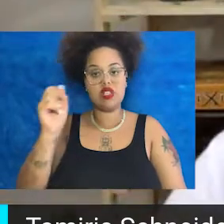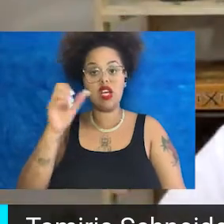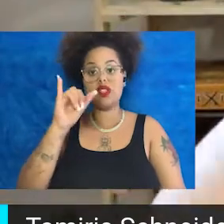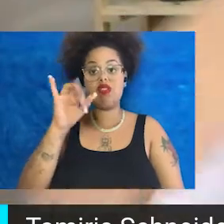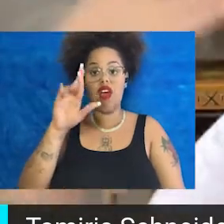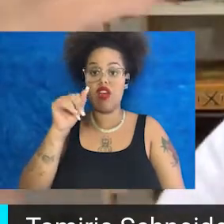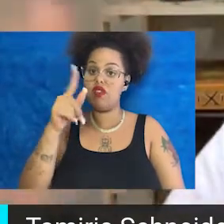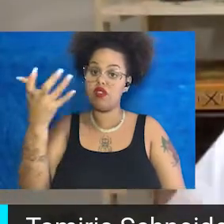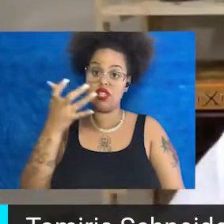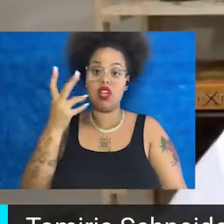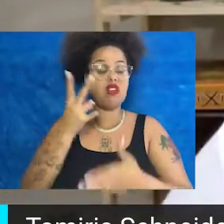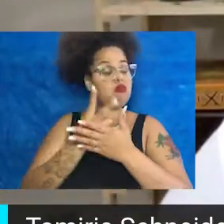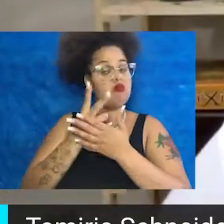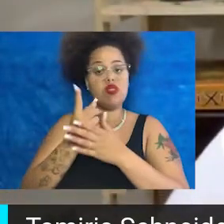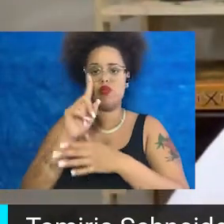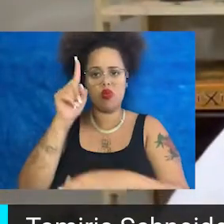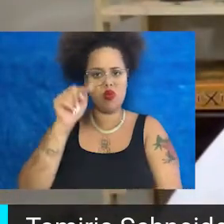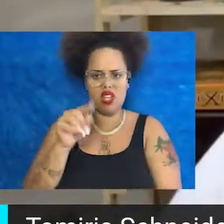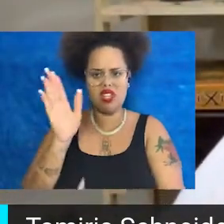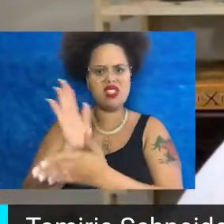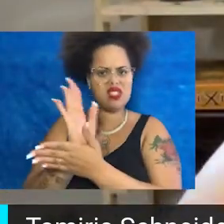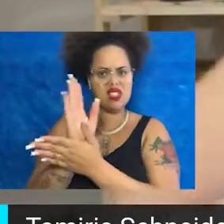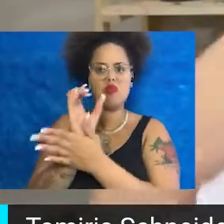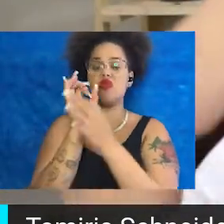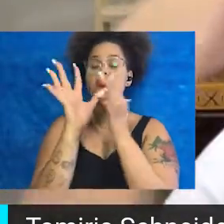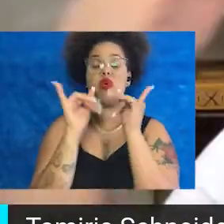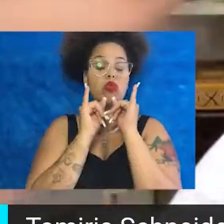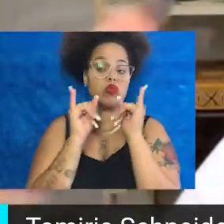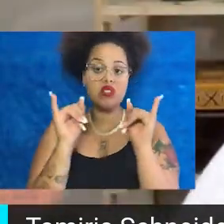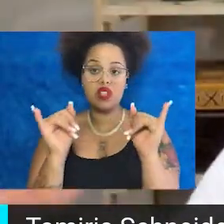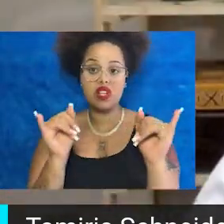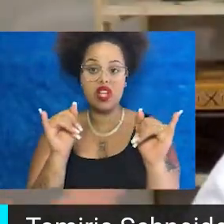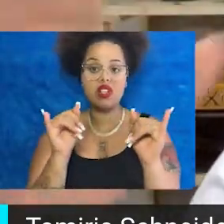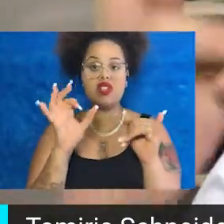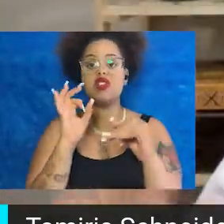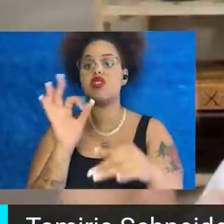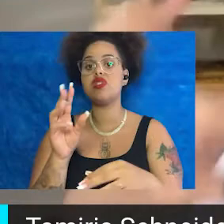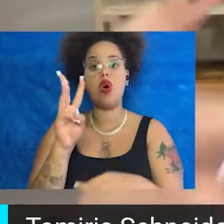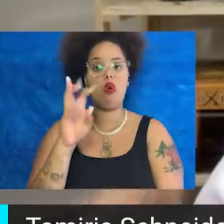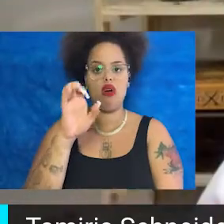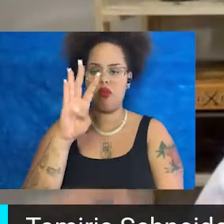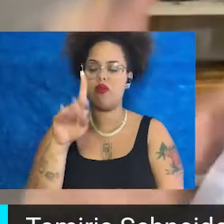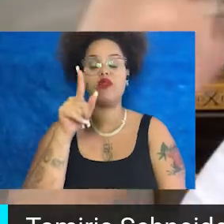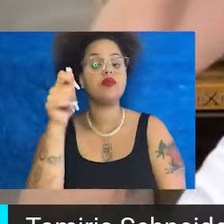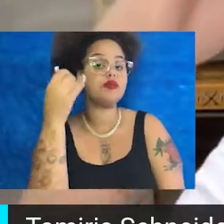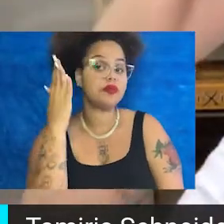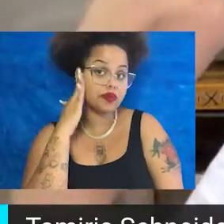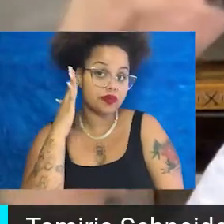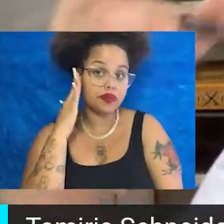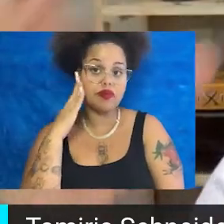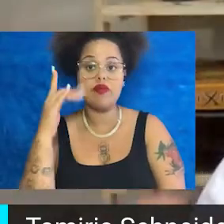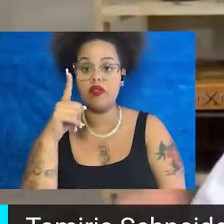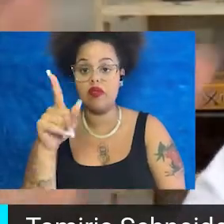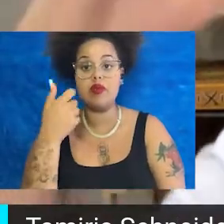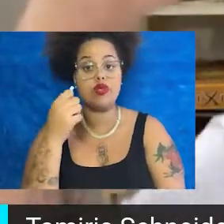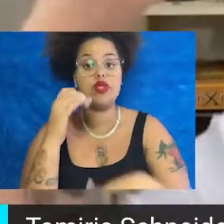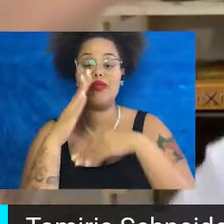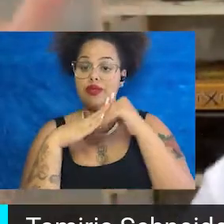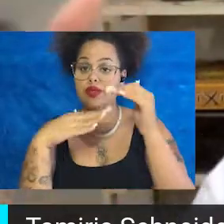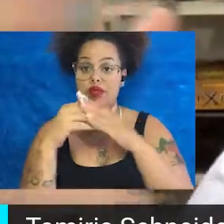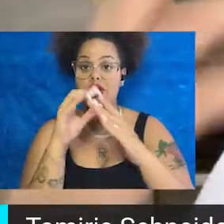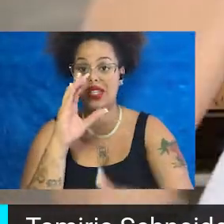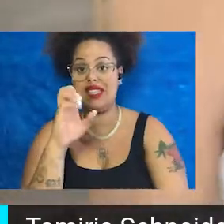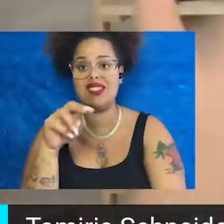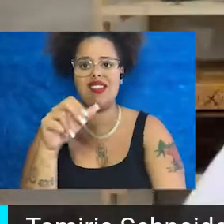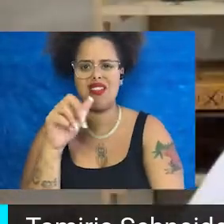você quer, mesmo que não seja cinema, só seja publicidade, só seja vídeo para web. Você tem que entender que você tem que construir um